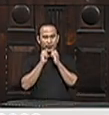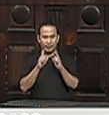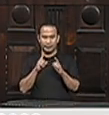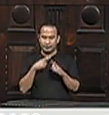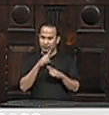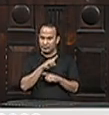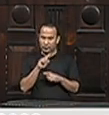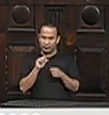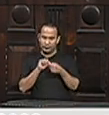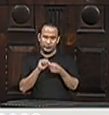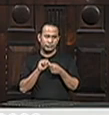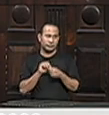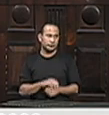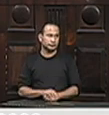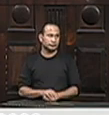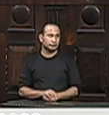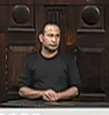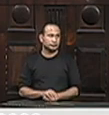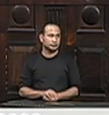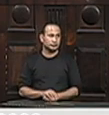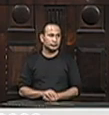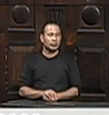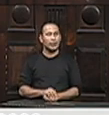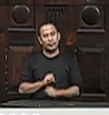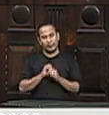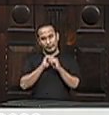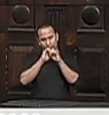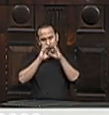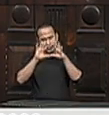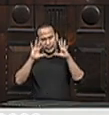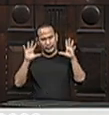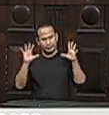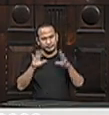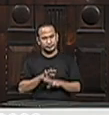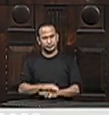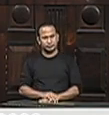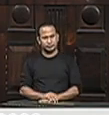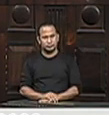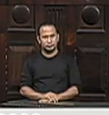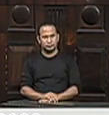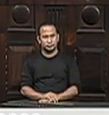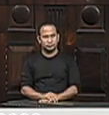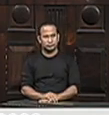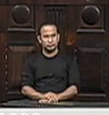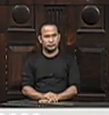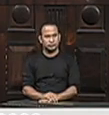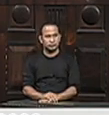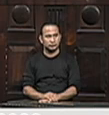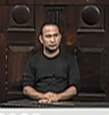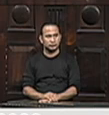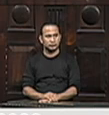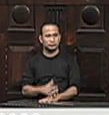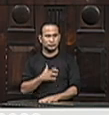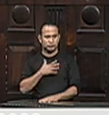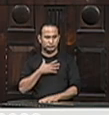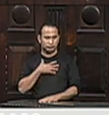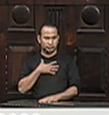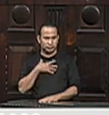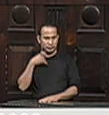estadual. E eu vou citar um outro exemplo. E alguns aqui devem lembrar.